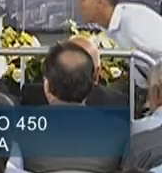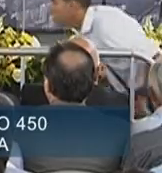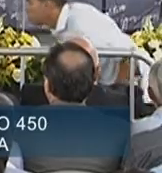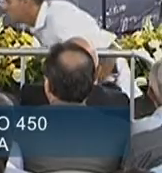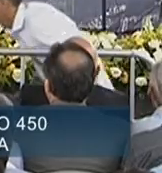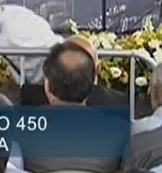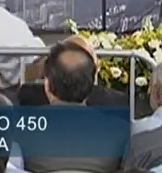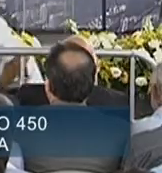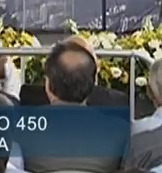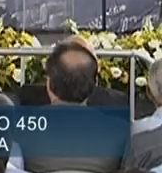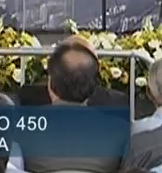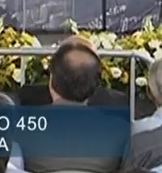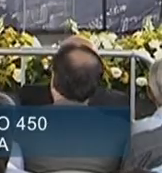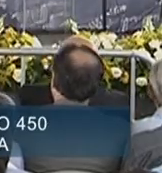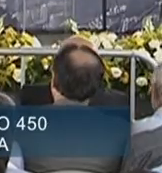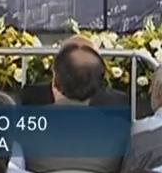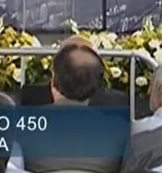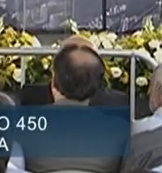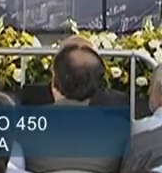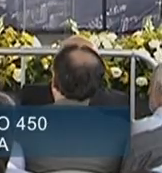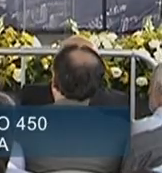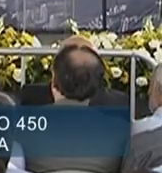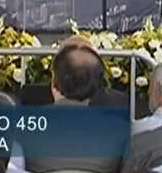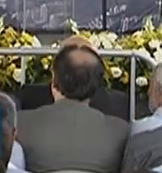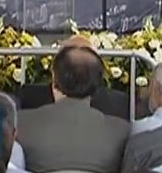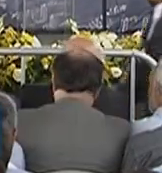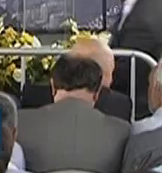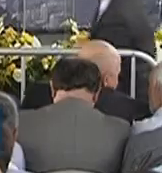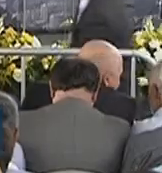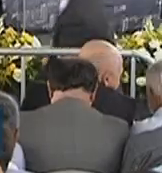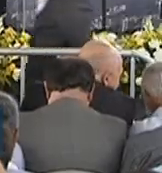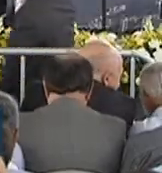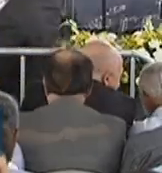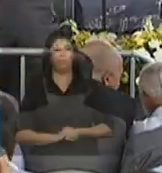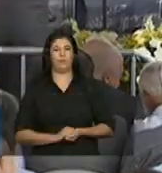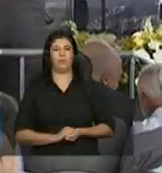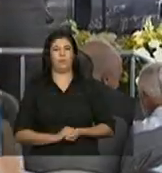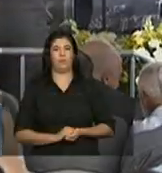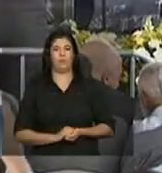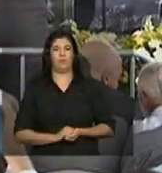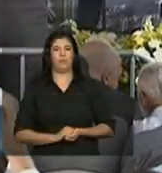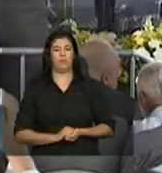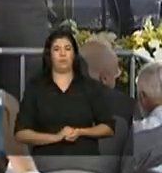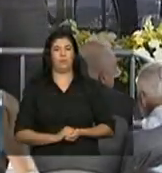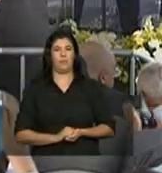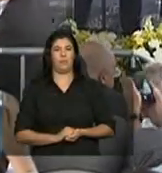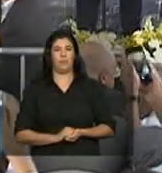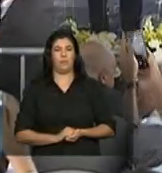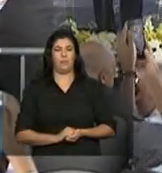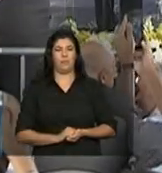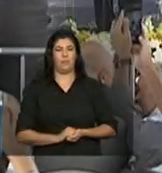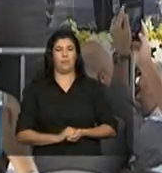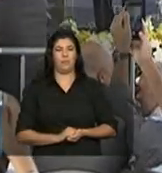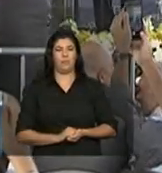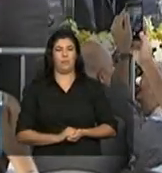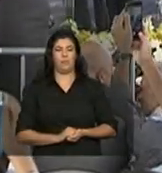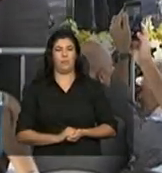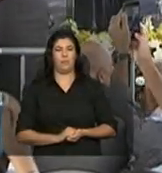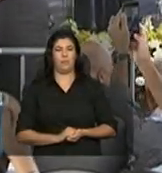para descerrarem a placa alusiva à inauguração do túnel Rio 450.